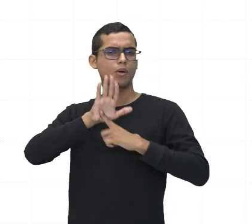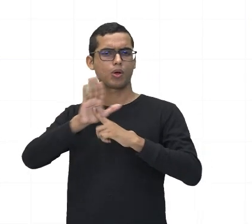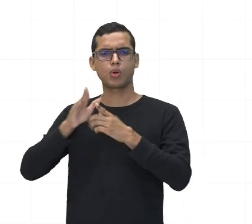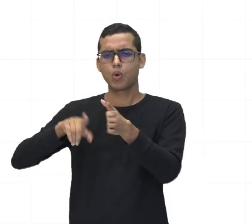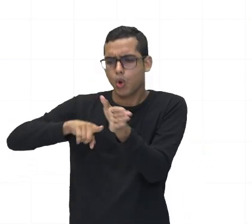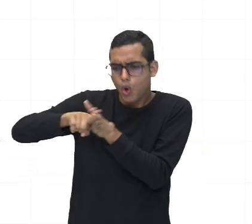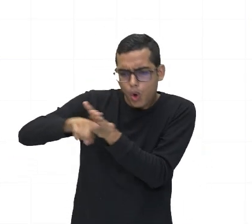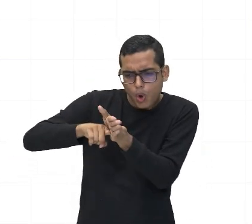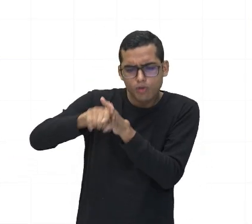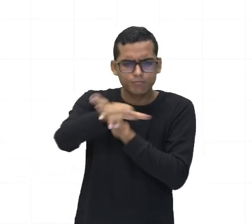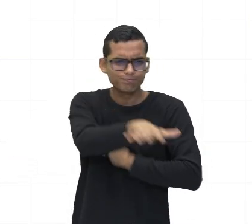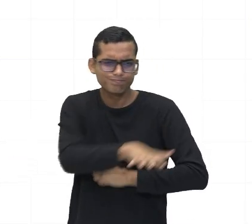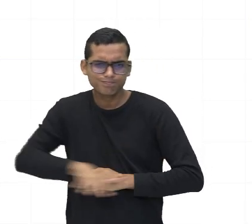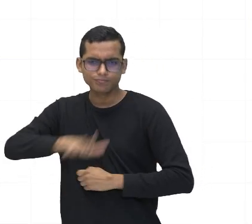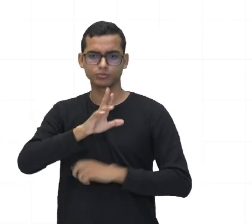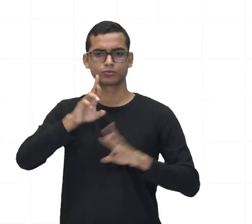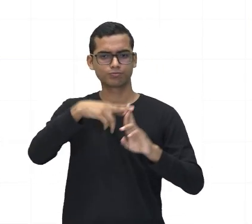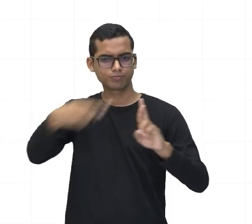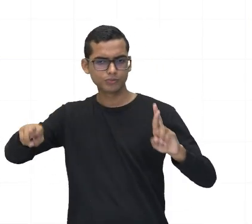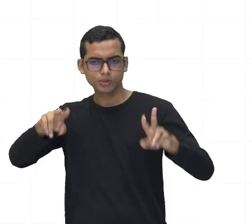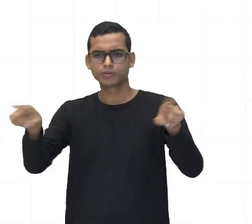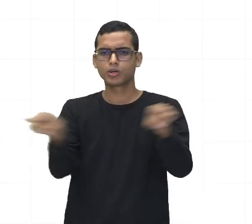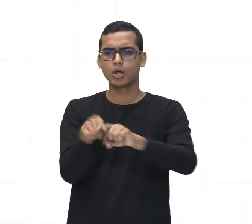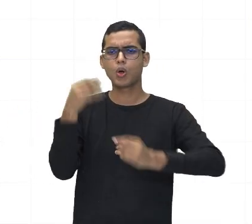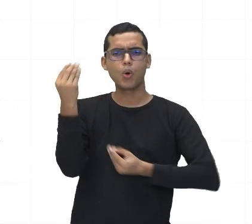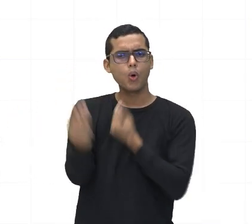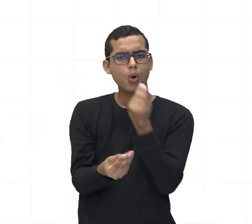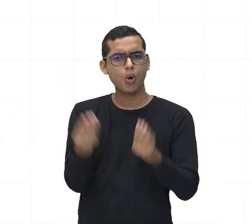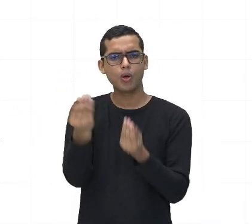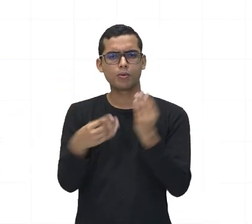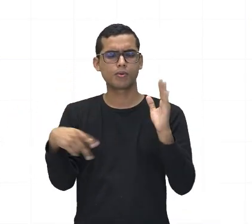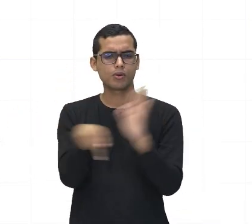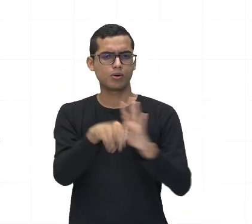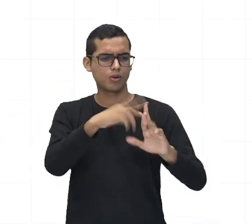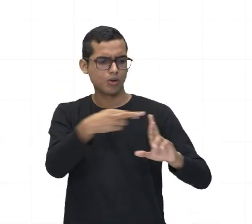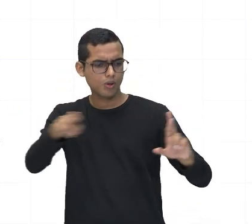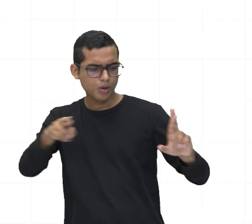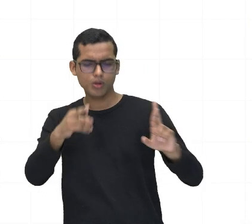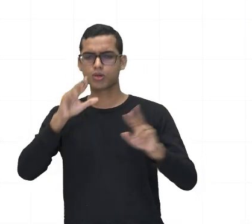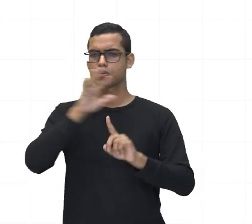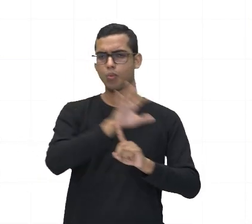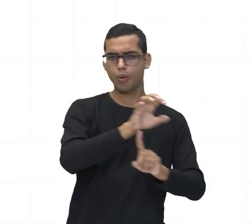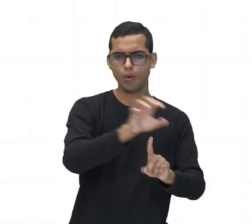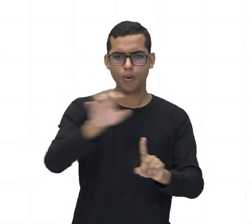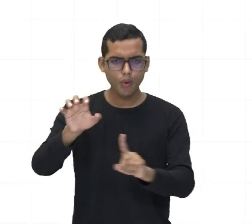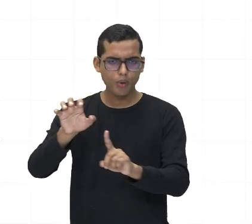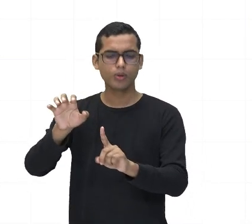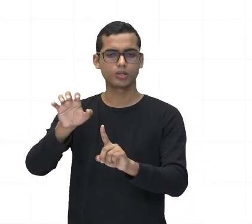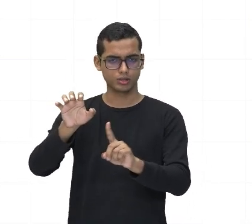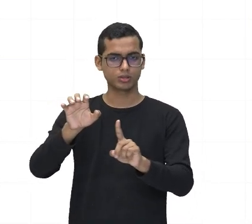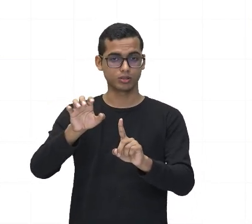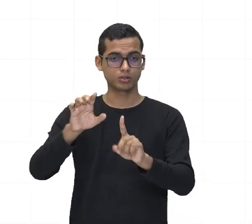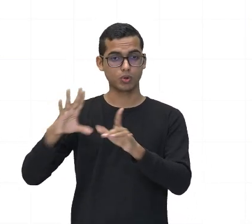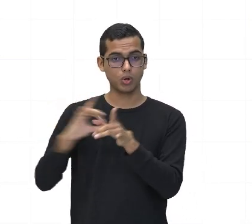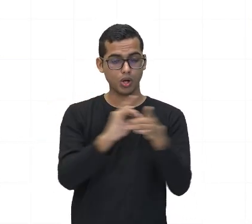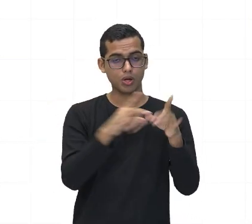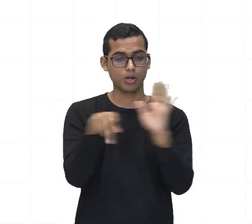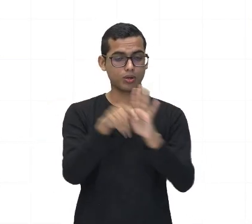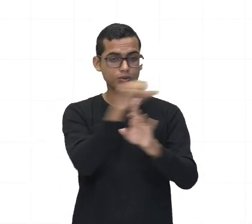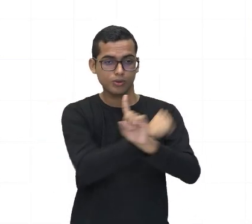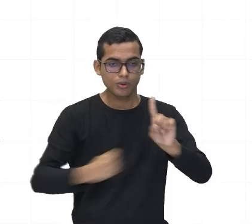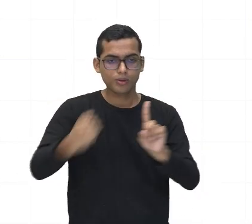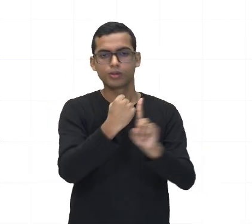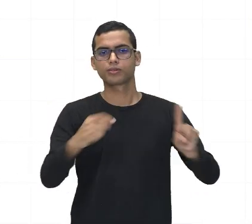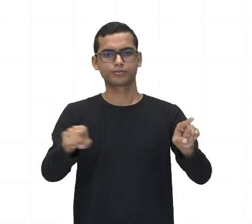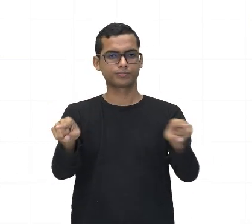debruçou sobre a questão da religião e como é que ela, na verdade, ela influencia a dinâmica social. E ele